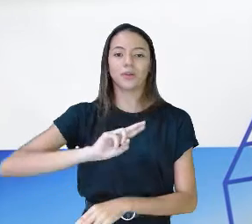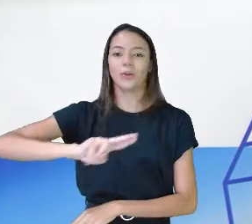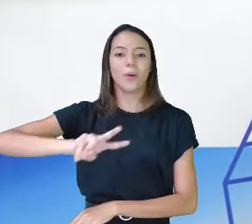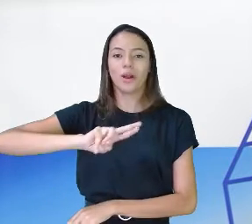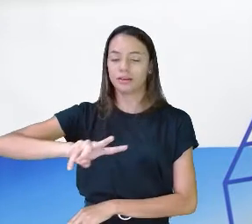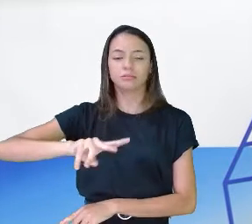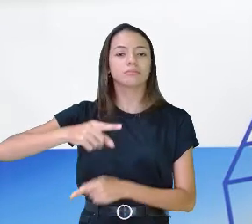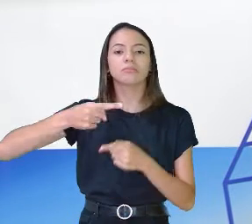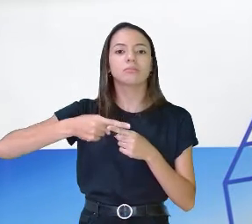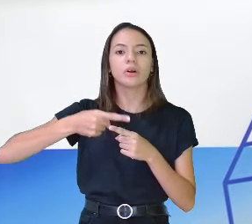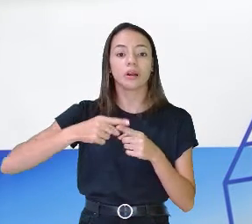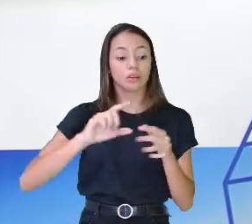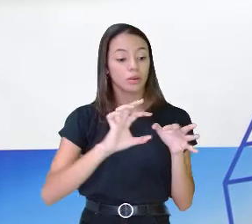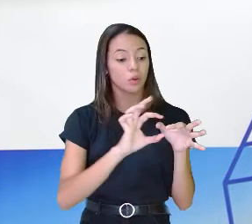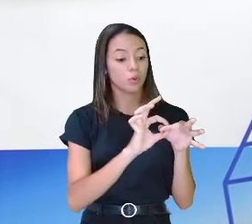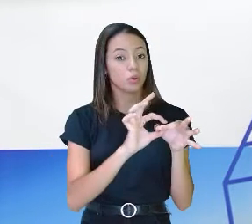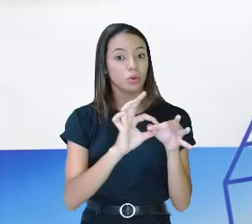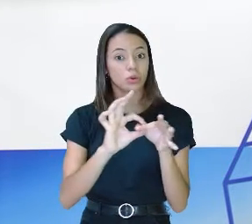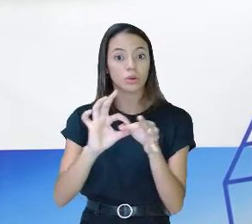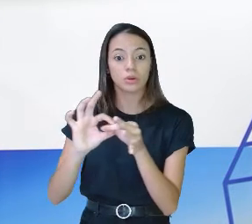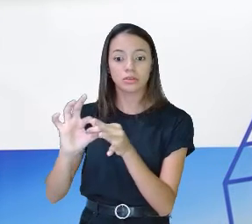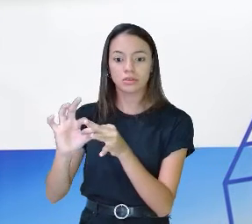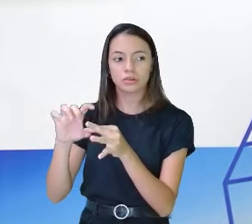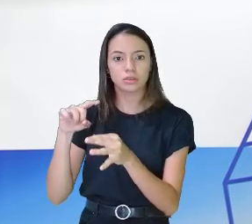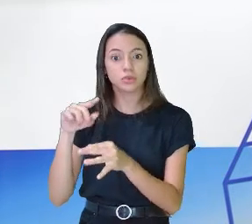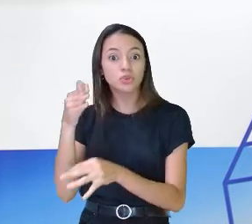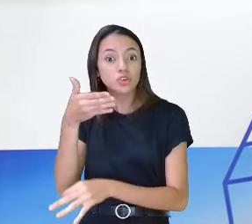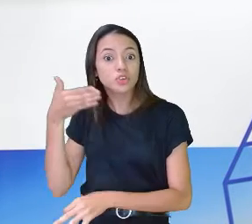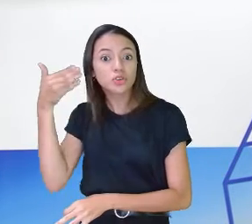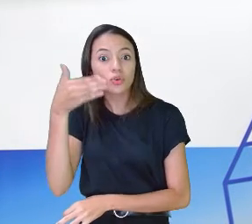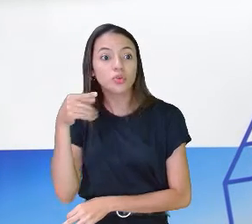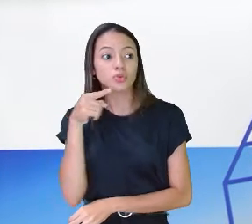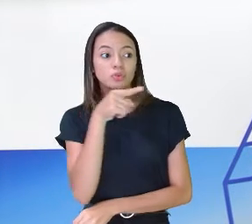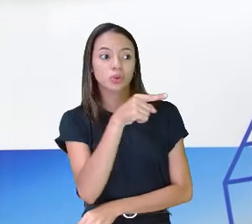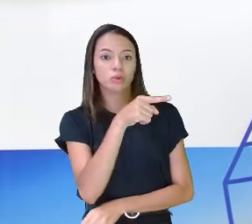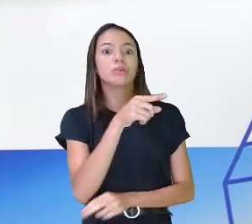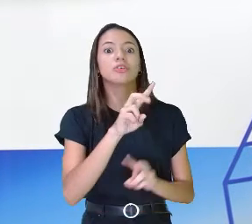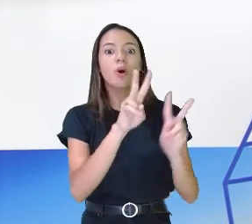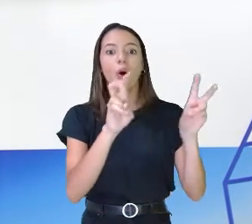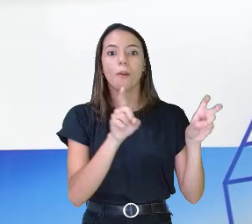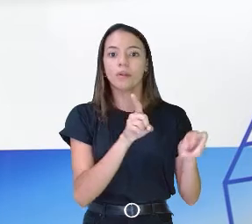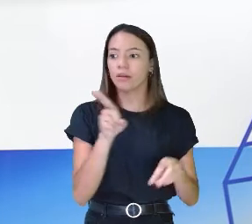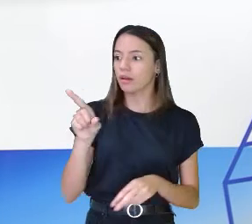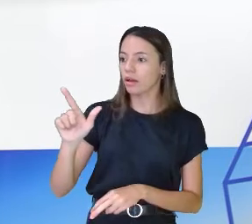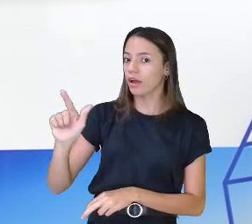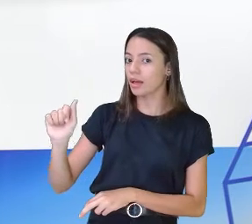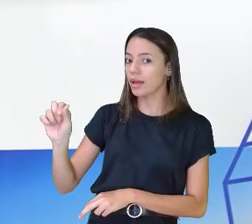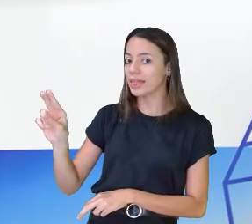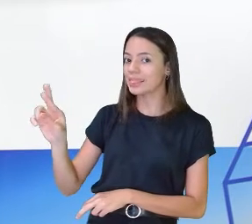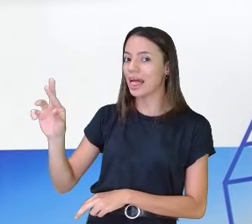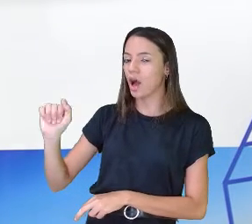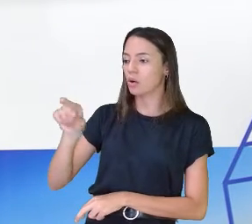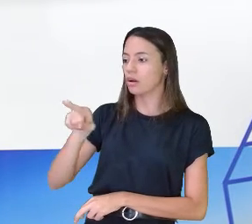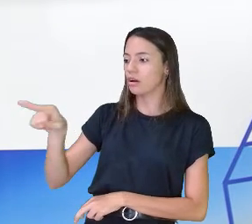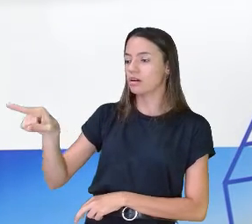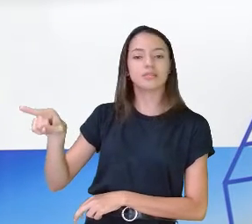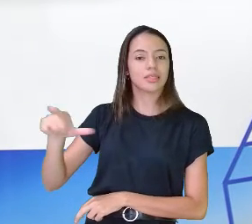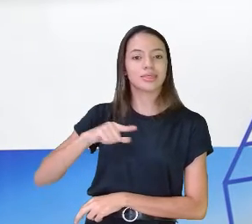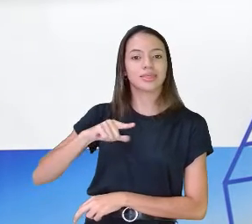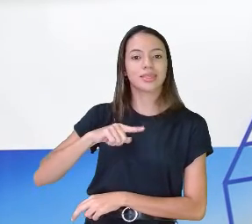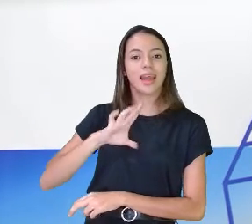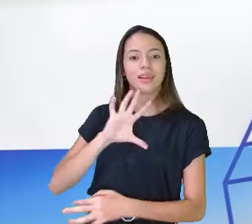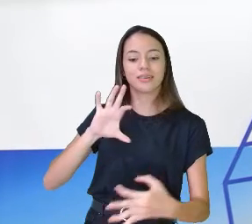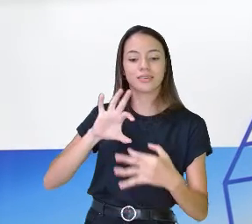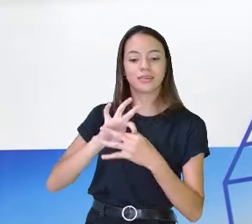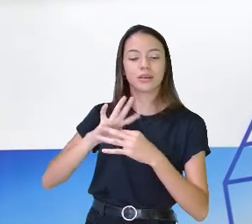Por causa do contexto, a fala de Giovanna sobre Laura é absolutamente irônica,